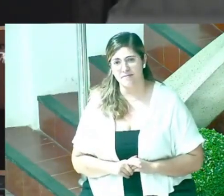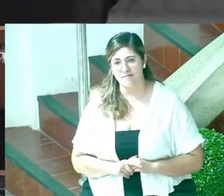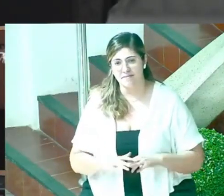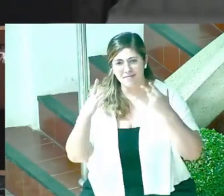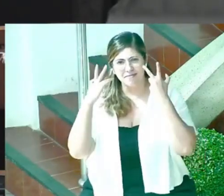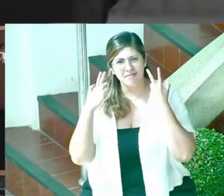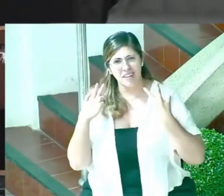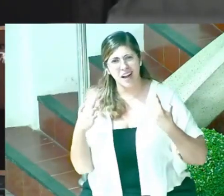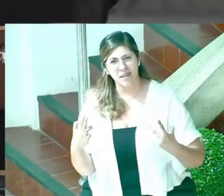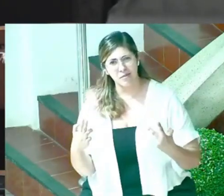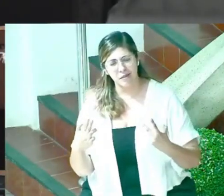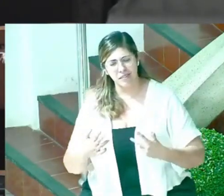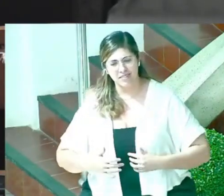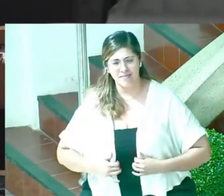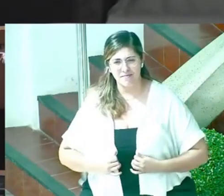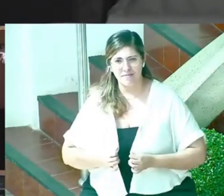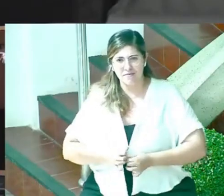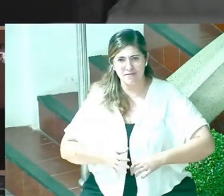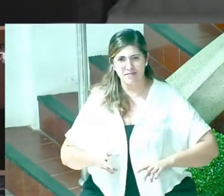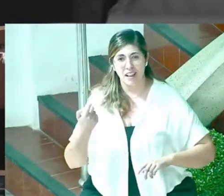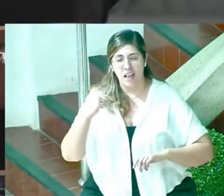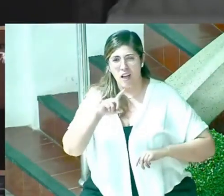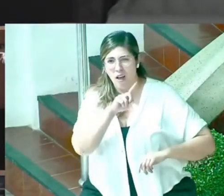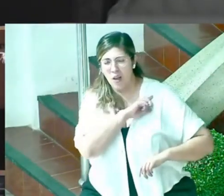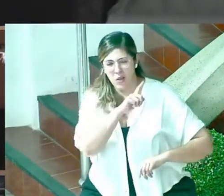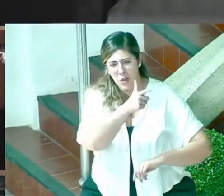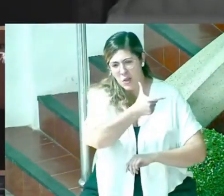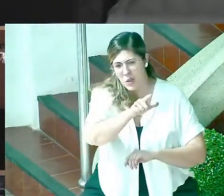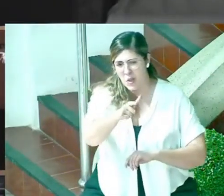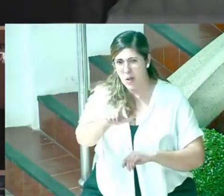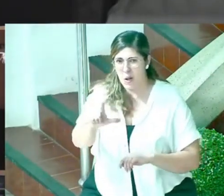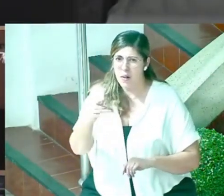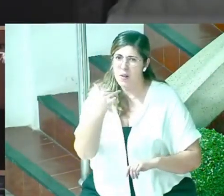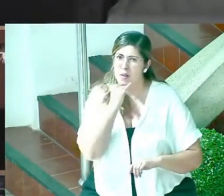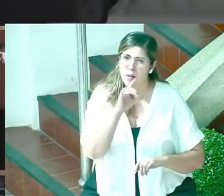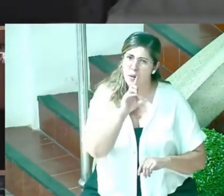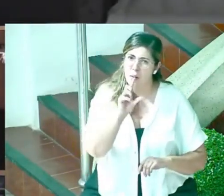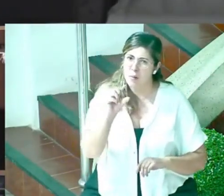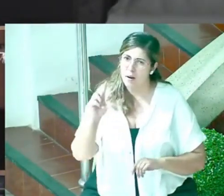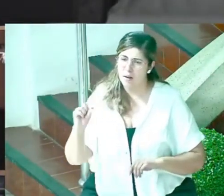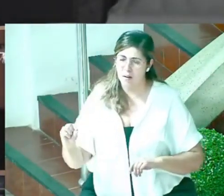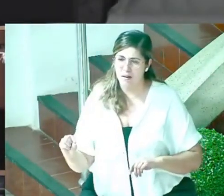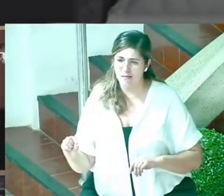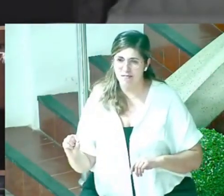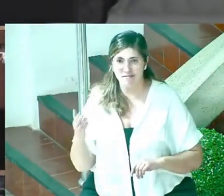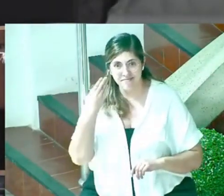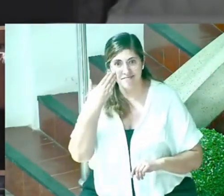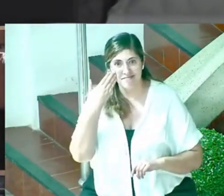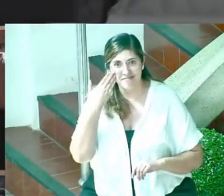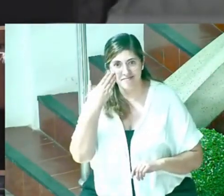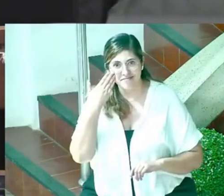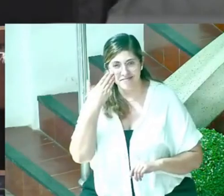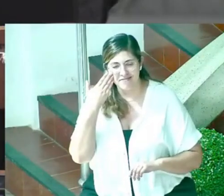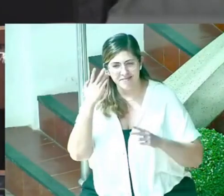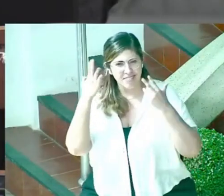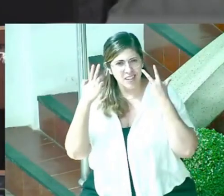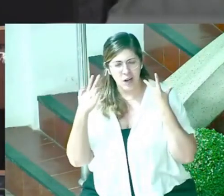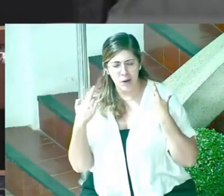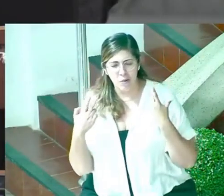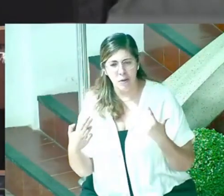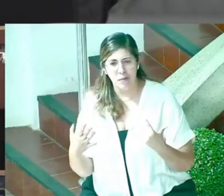homem arrependido, o coração de um homem e de uma mulher quebrantados diante de Deus, rogando